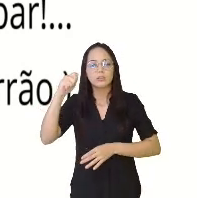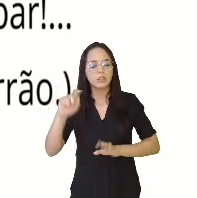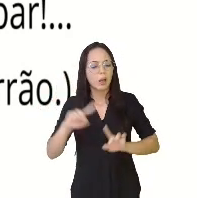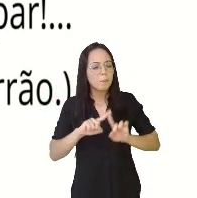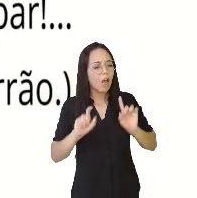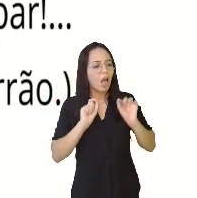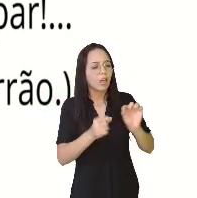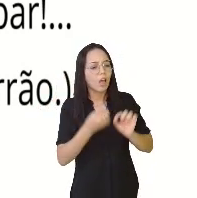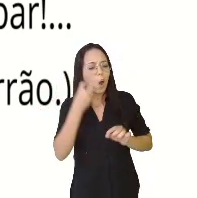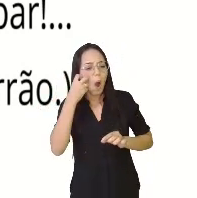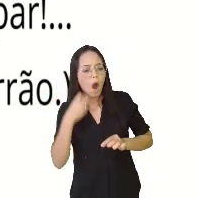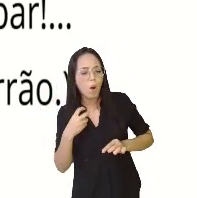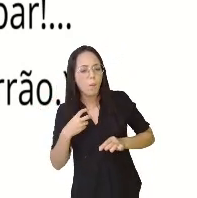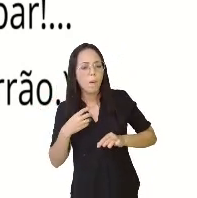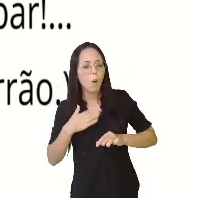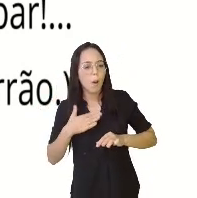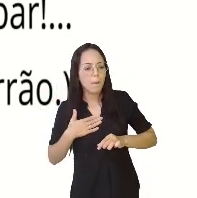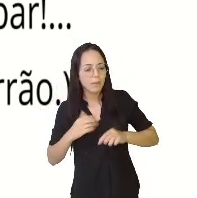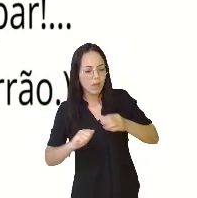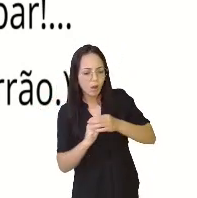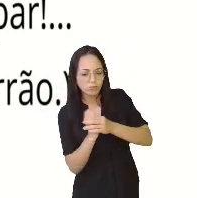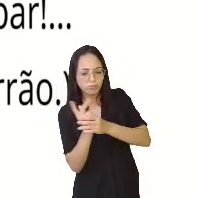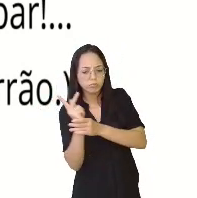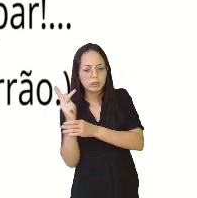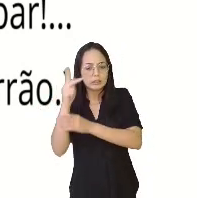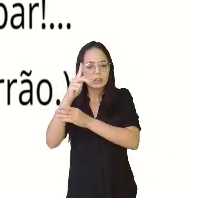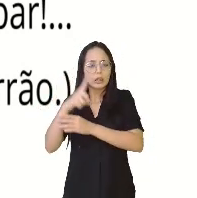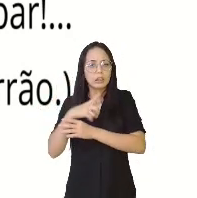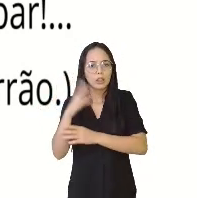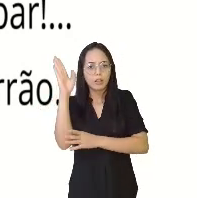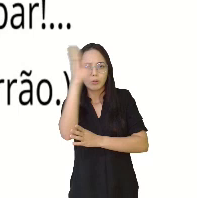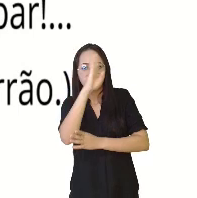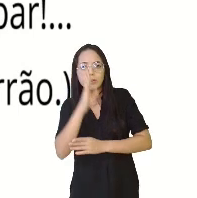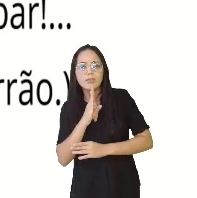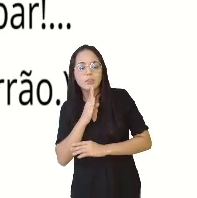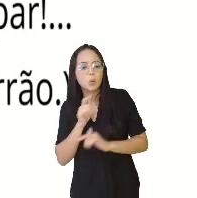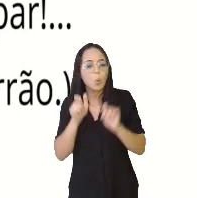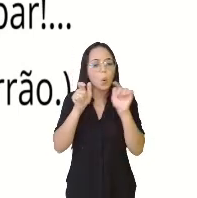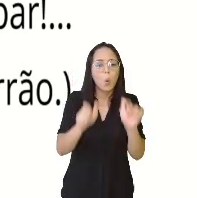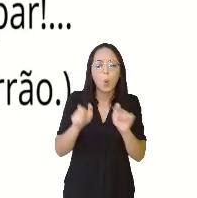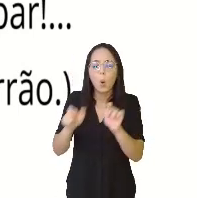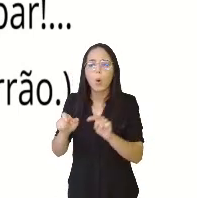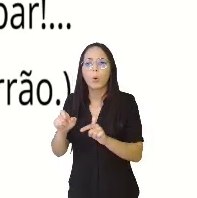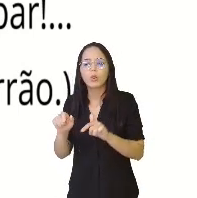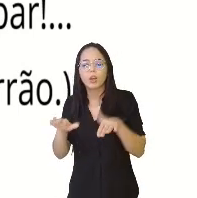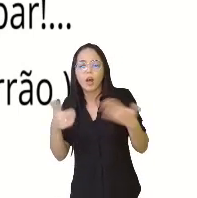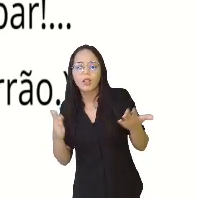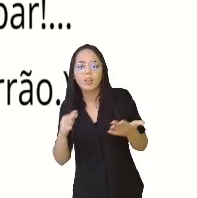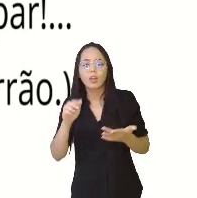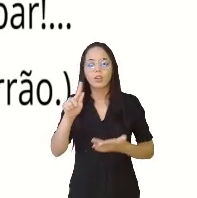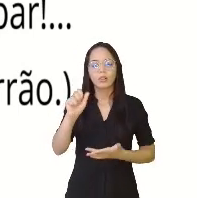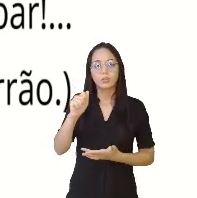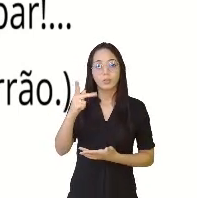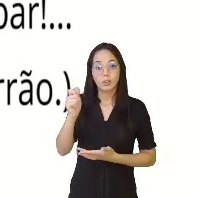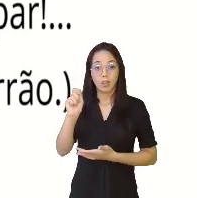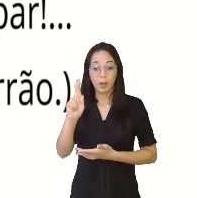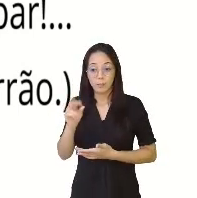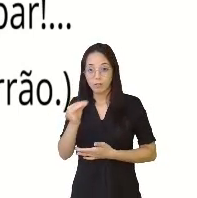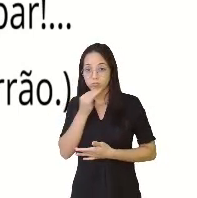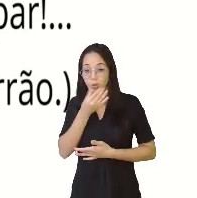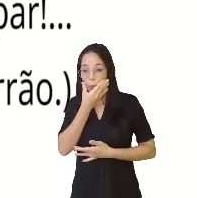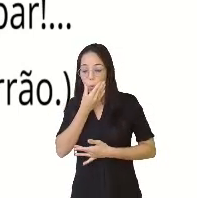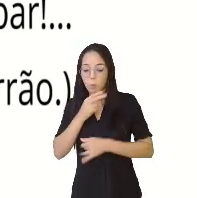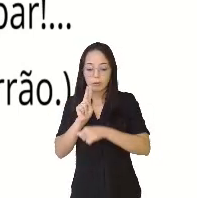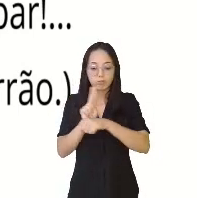coragem de roubar o pé da mais preciosa cebolinha que existe no Brasil? Onde está o Gaspar? Gaspar é o vigia da